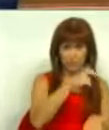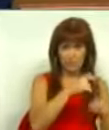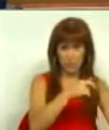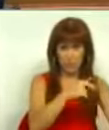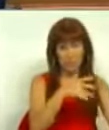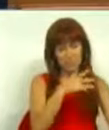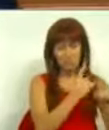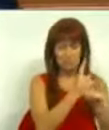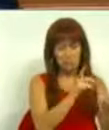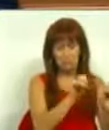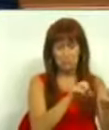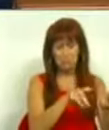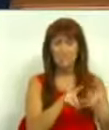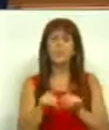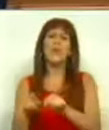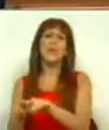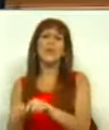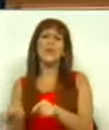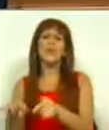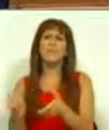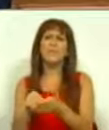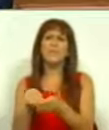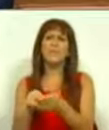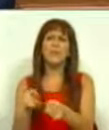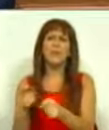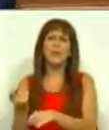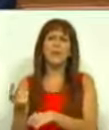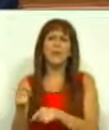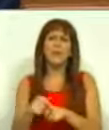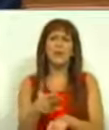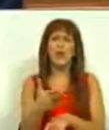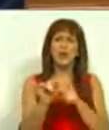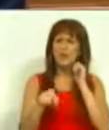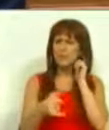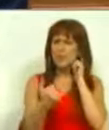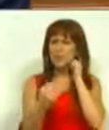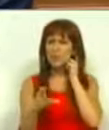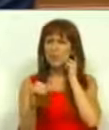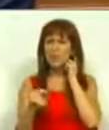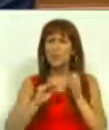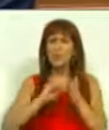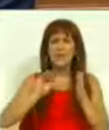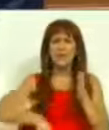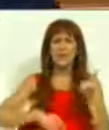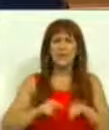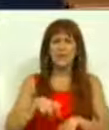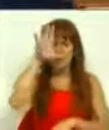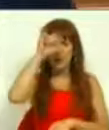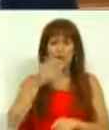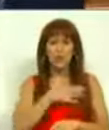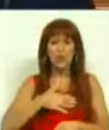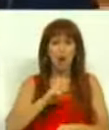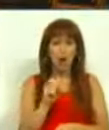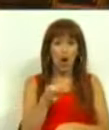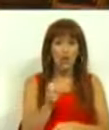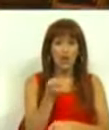justifique e o critério da insuficiência económica. 14 de dezembro de 2010, Secretário de Estado da Saúde, Óscar Gaspar. Está aqui.